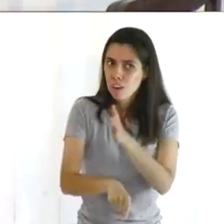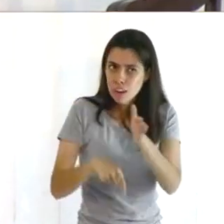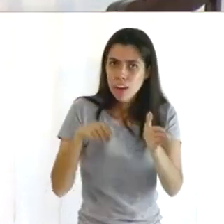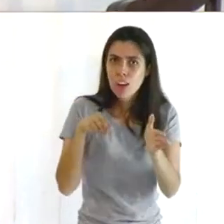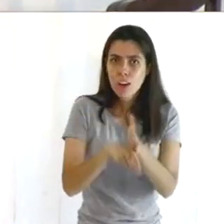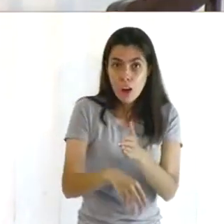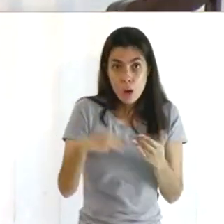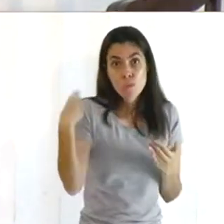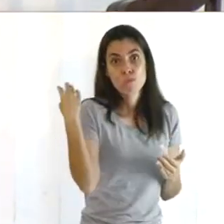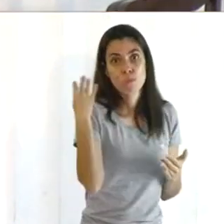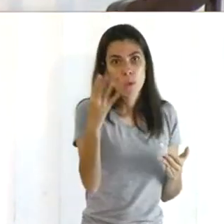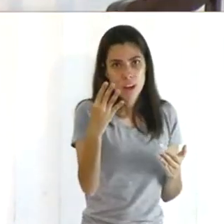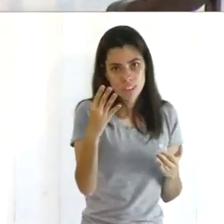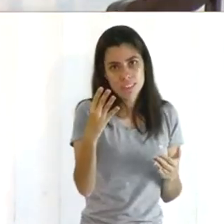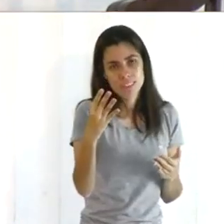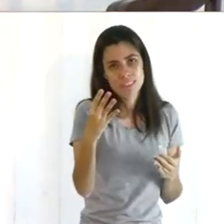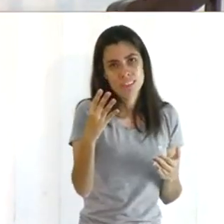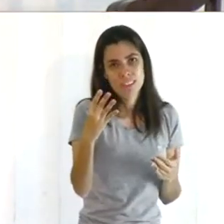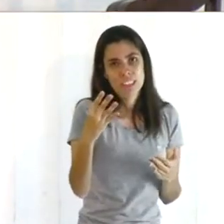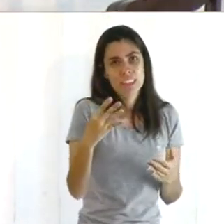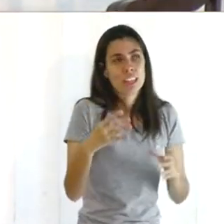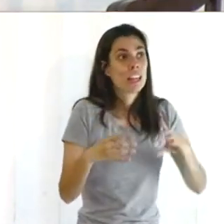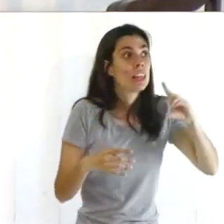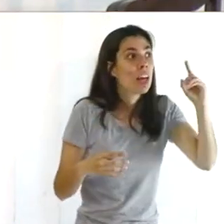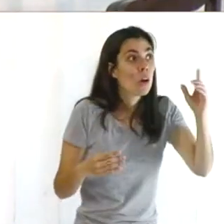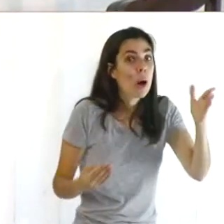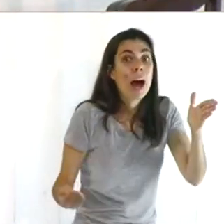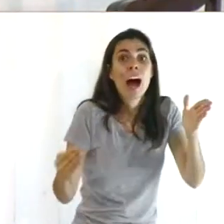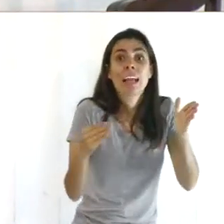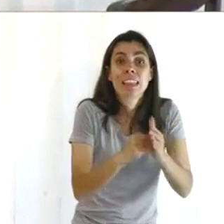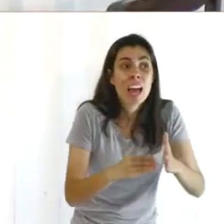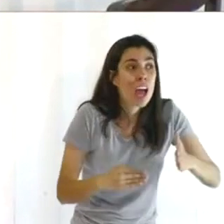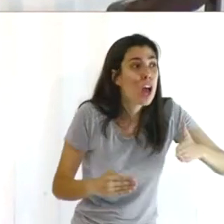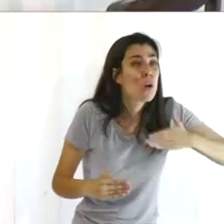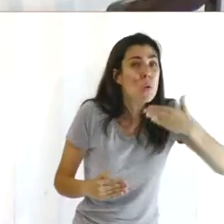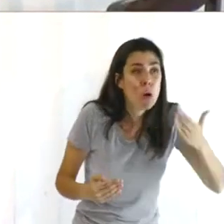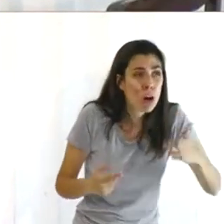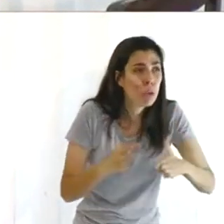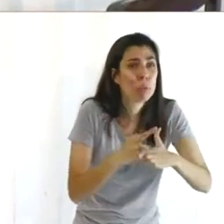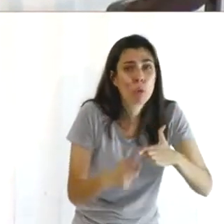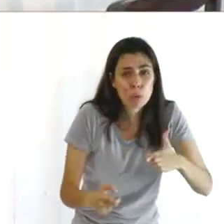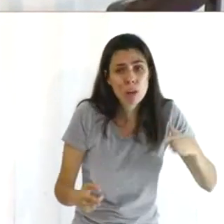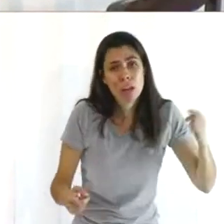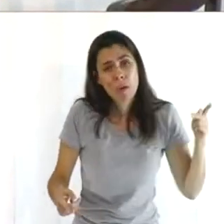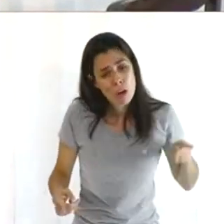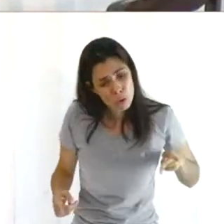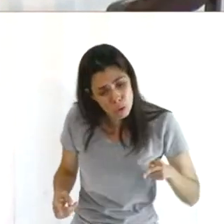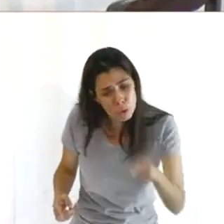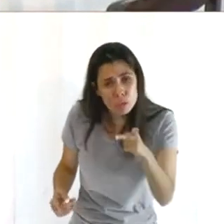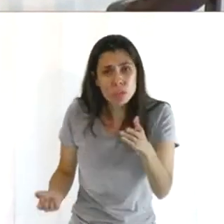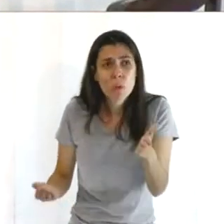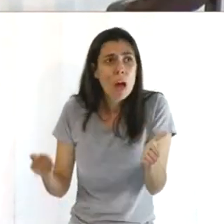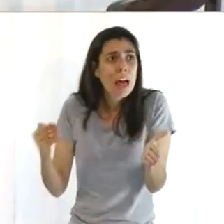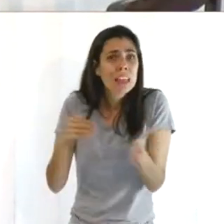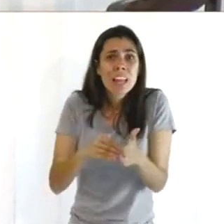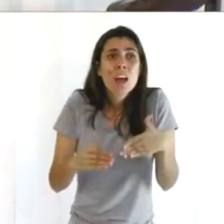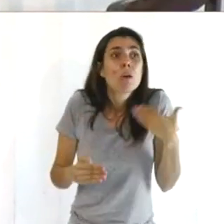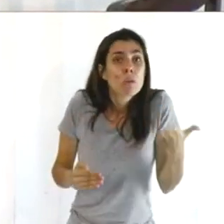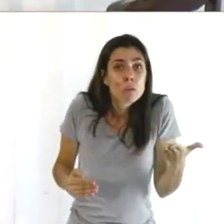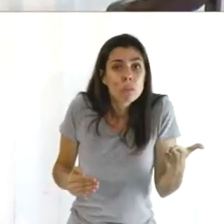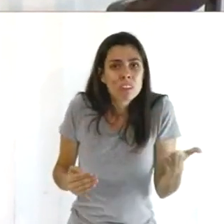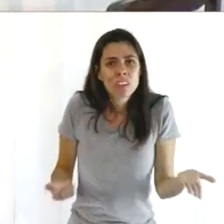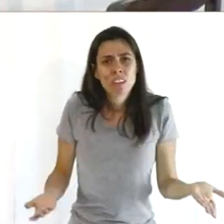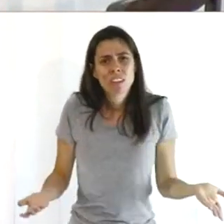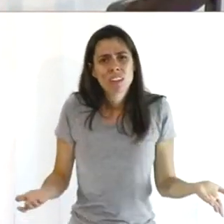parte final do verso 1, quando diz: até quando ocultarás de mim o rosto? Versículo 2, até quando estarei eu